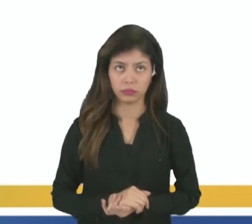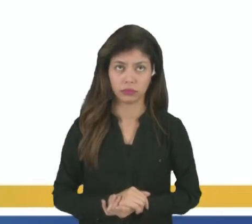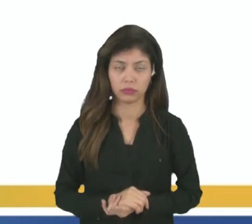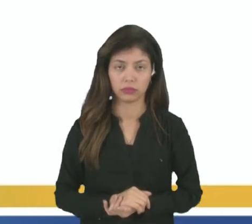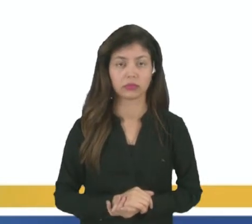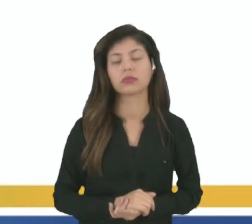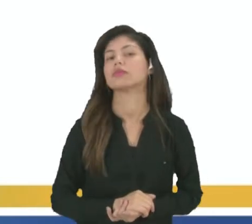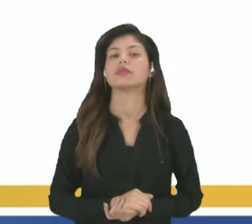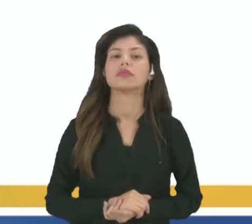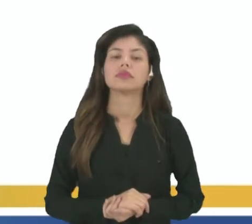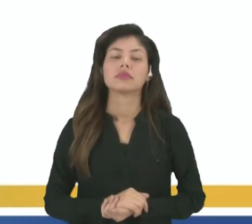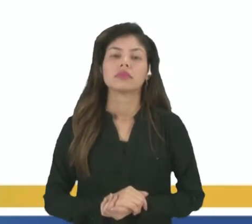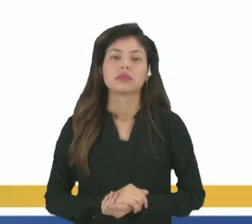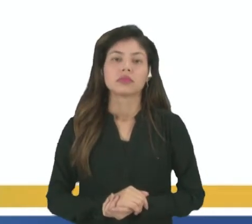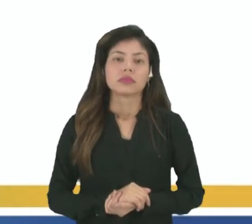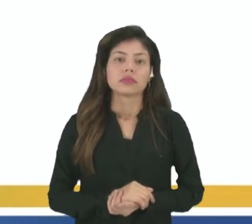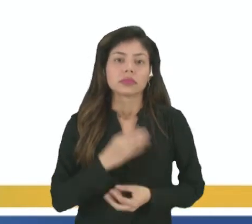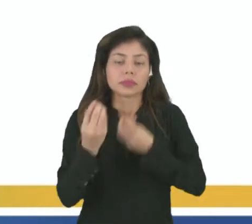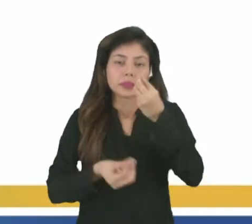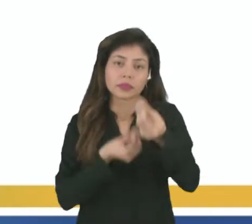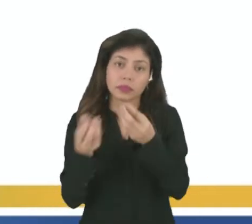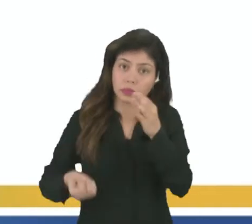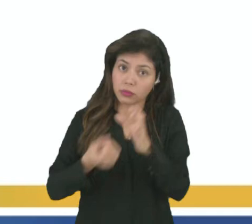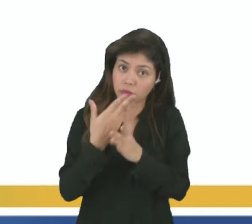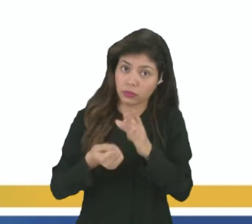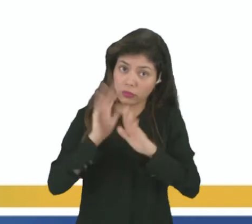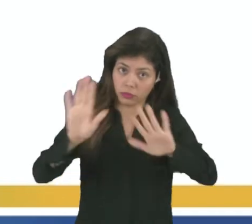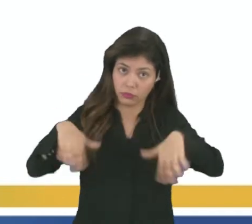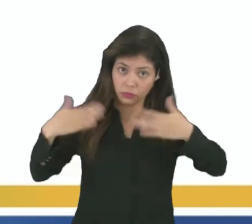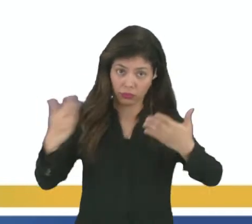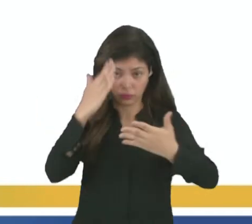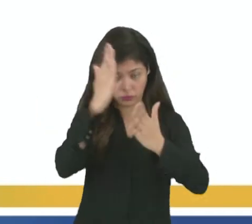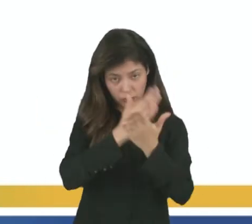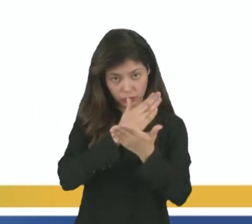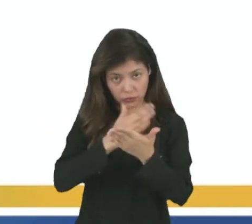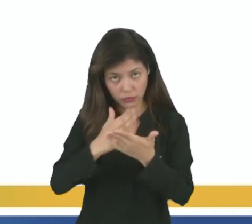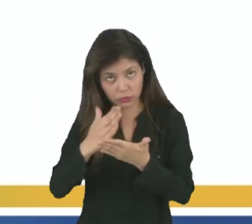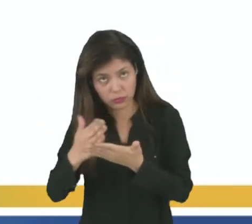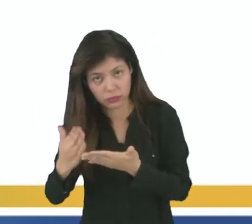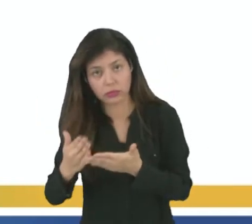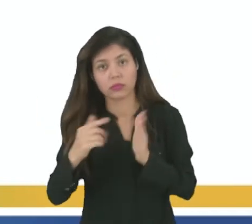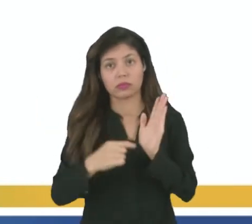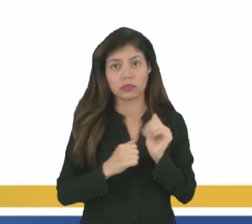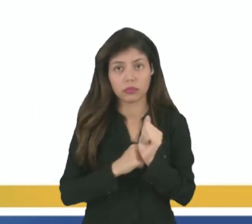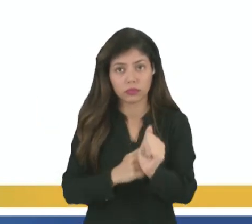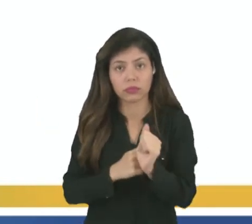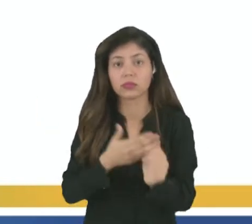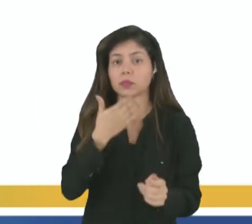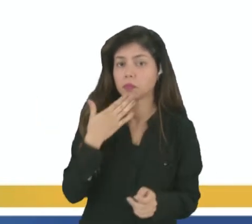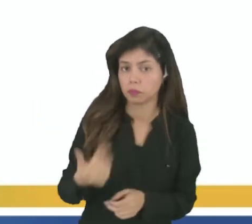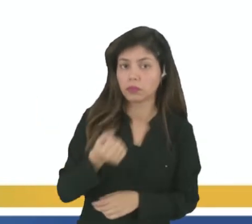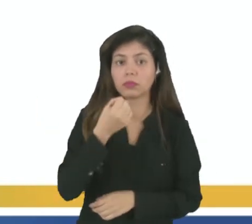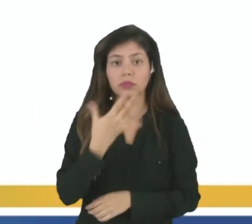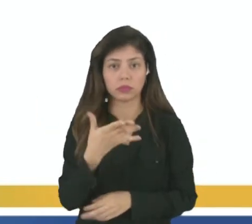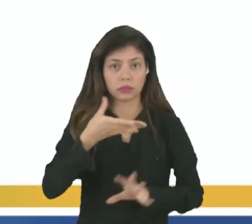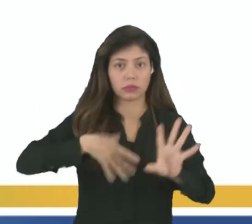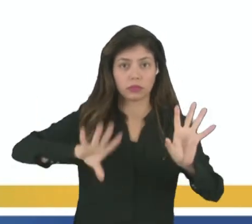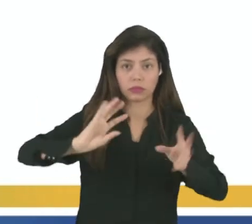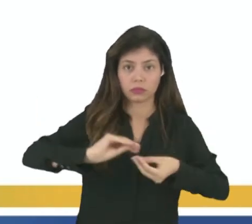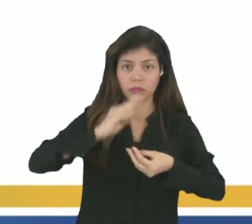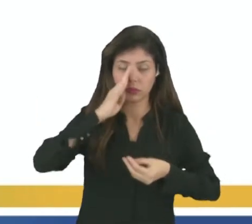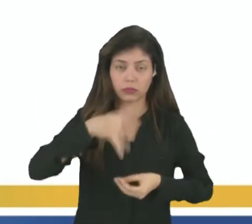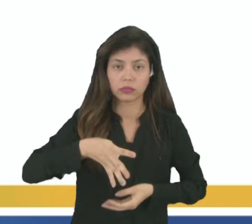Então, como produzir? Quais são os passos que eu devo seguir para produzir um bom resumo